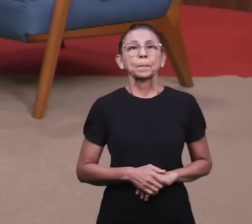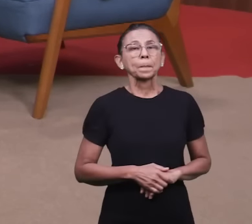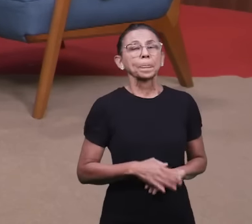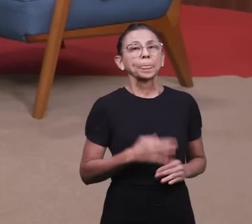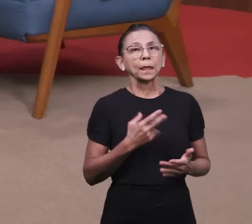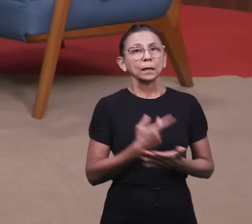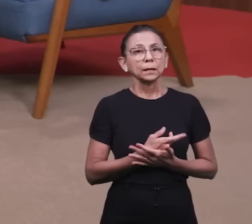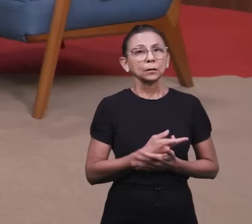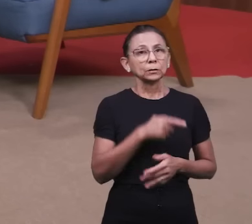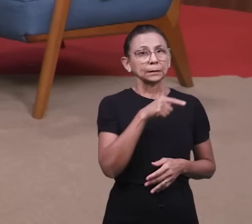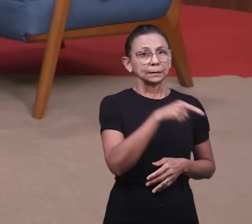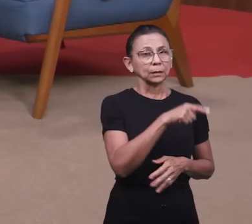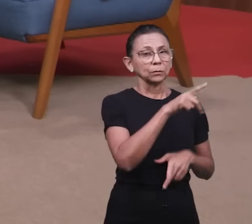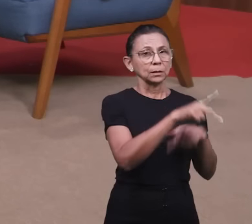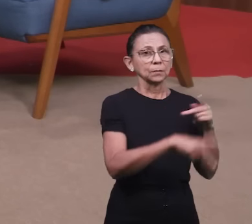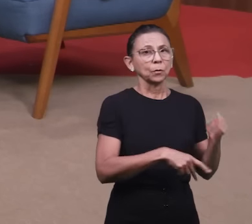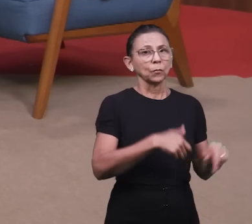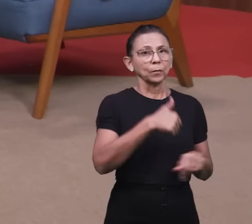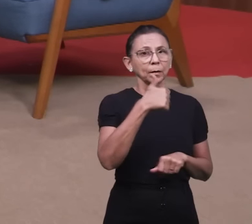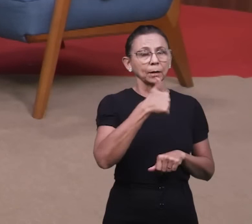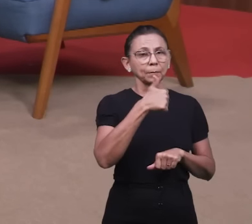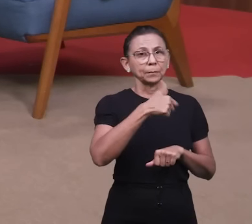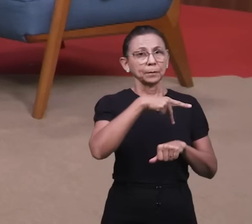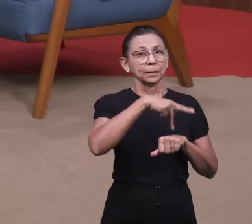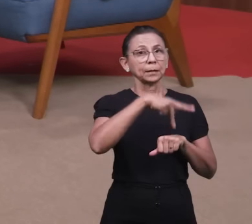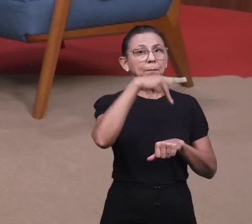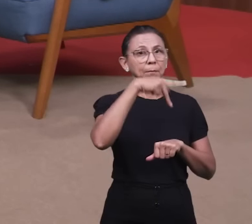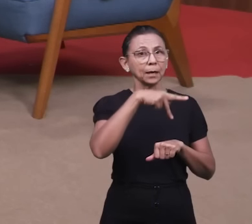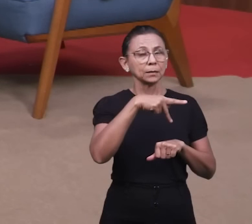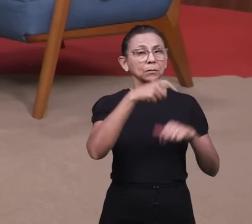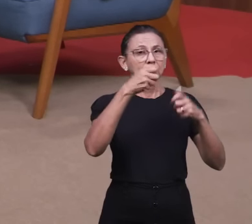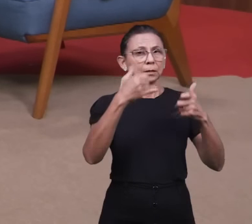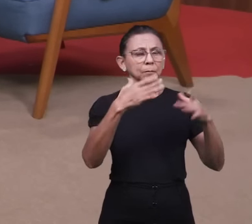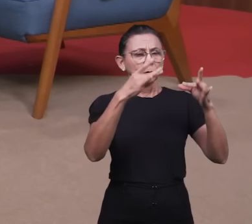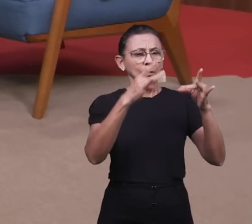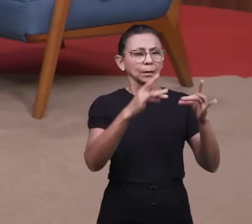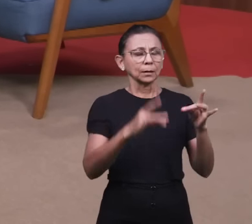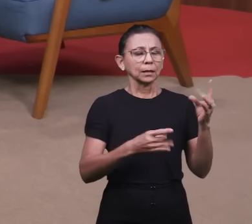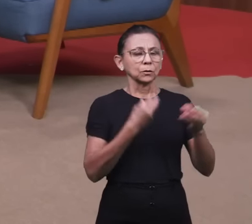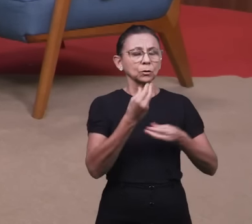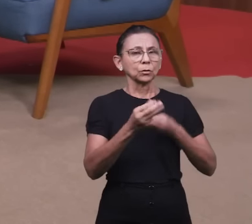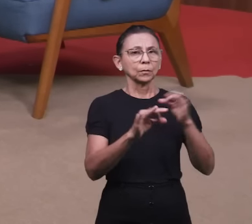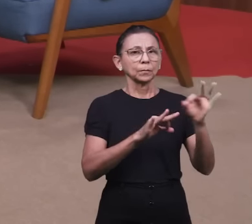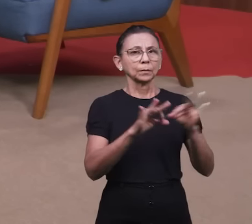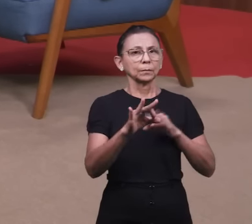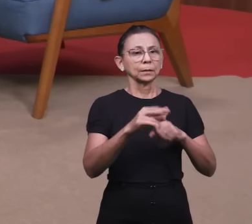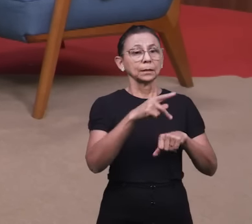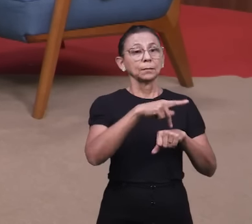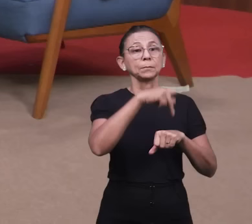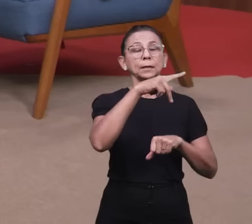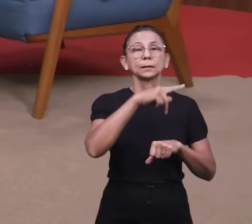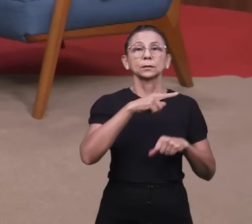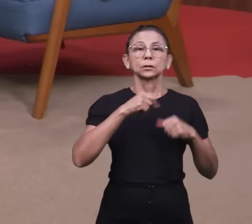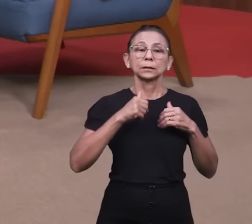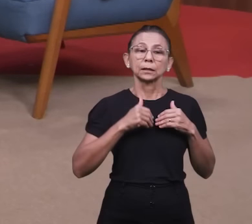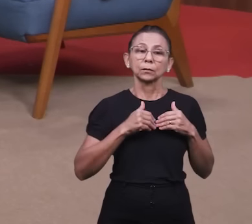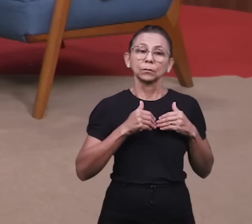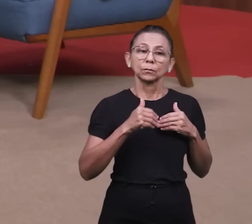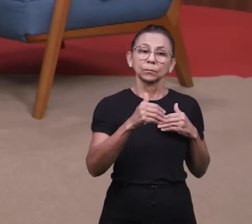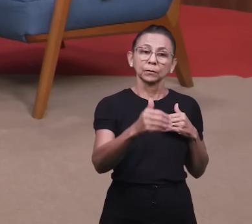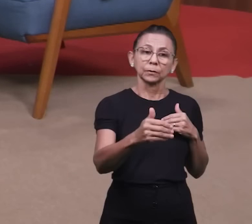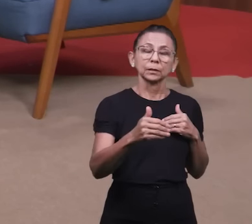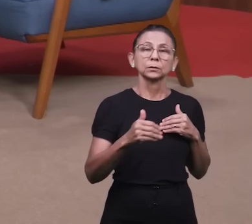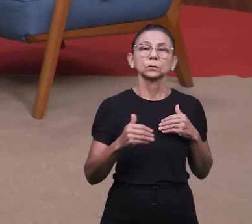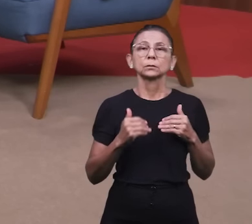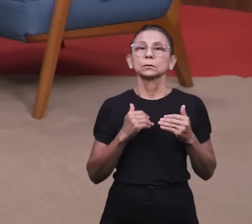o que era necessário fazer com uma riqueza de detalhes impressionante era a doutrina sendo estabelecida